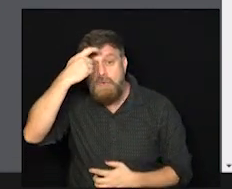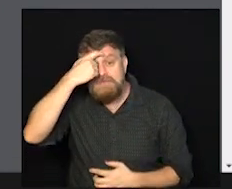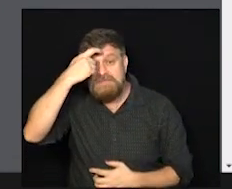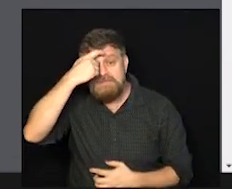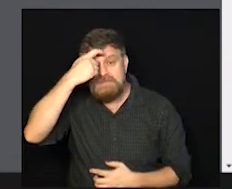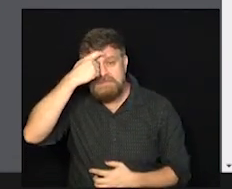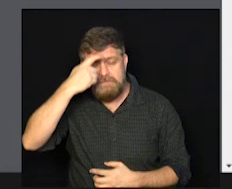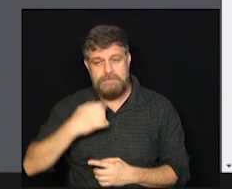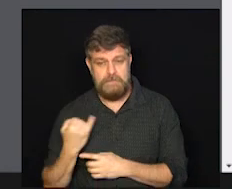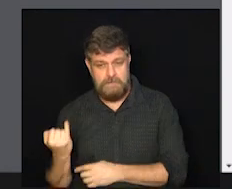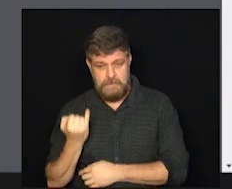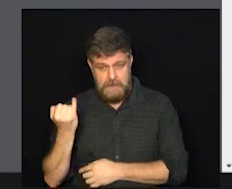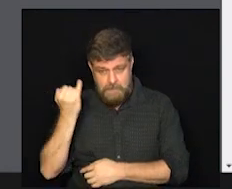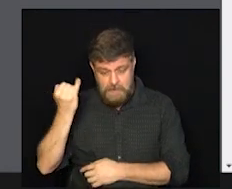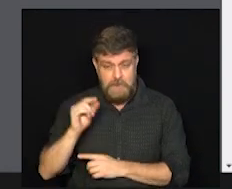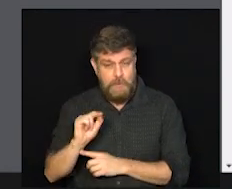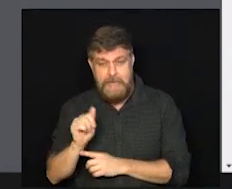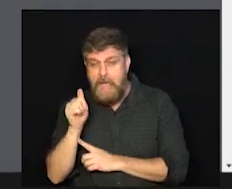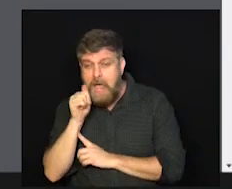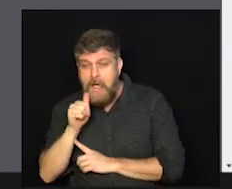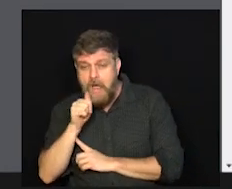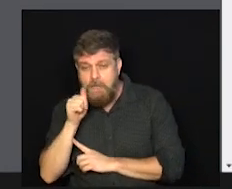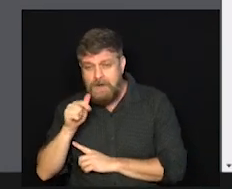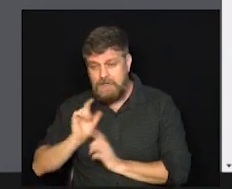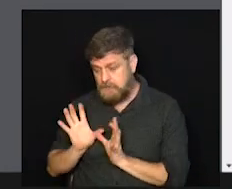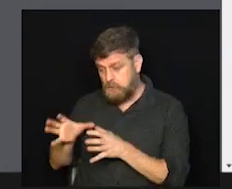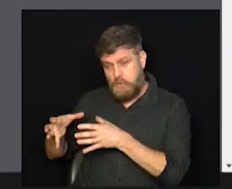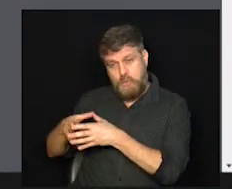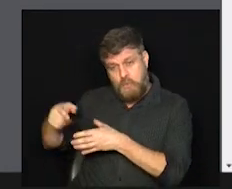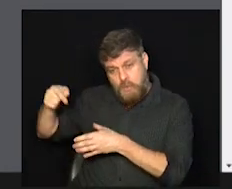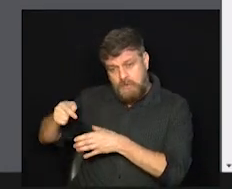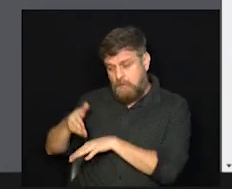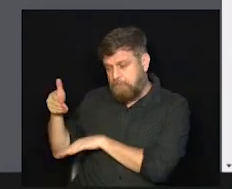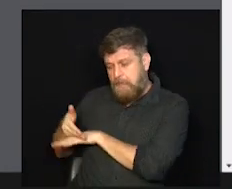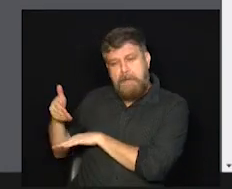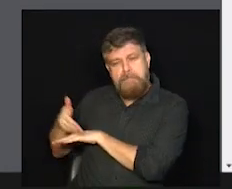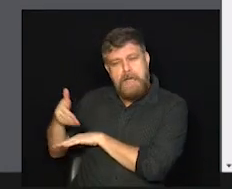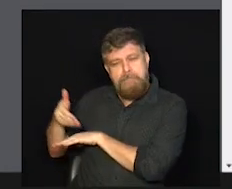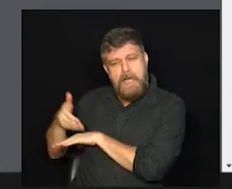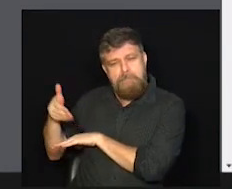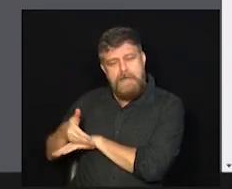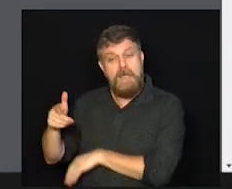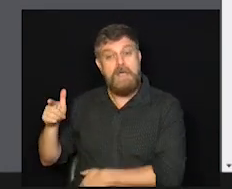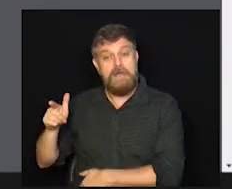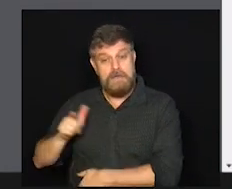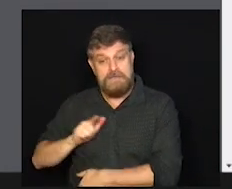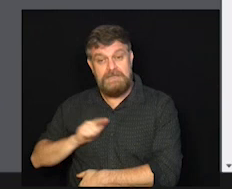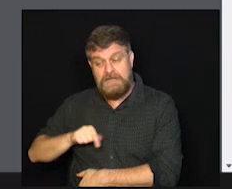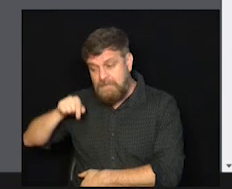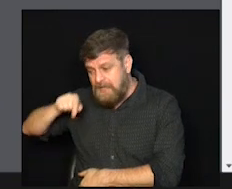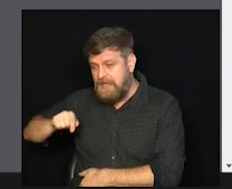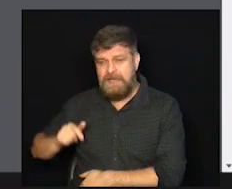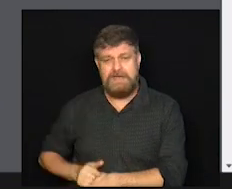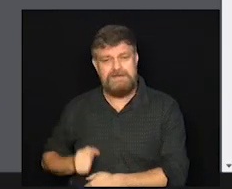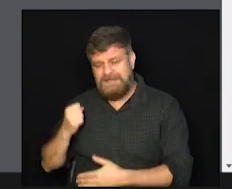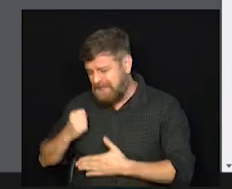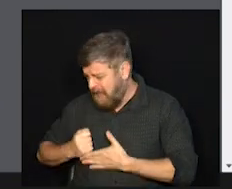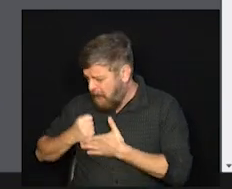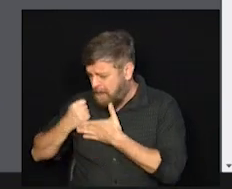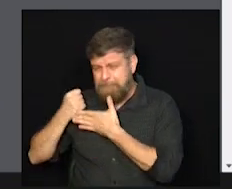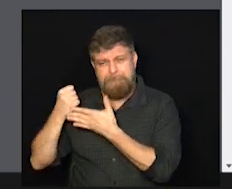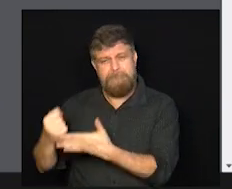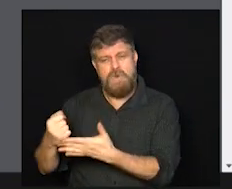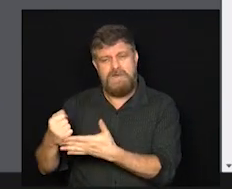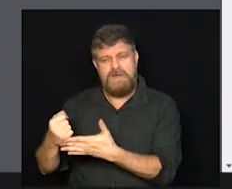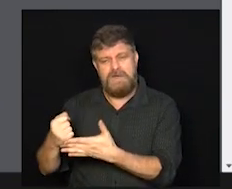importante isso, que as mulheres que passaram pelo grupo de mulheres, certamente deram grande contribuição para